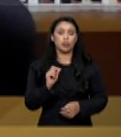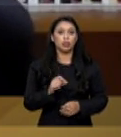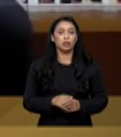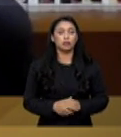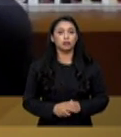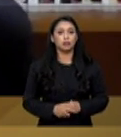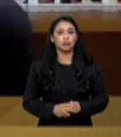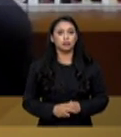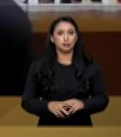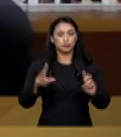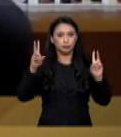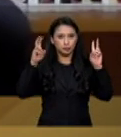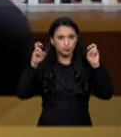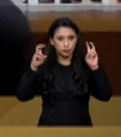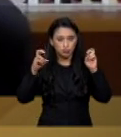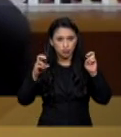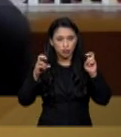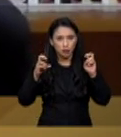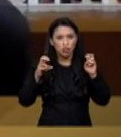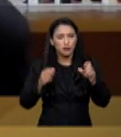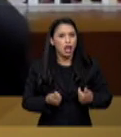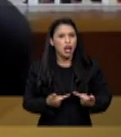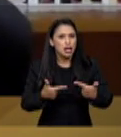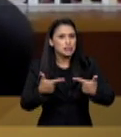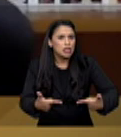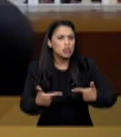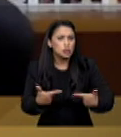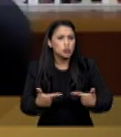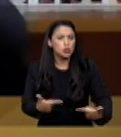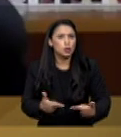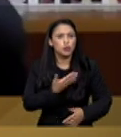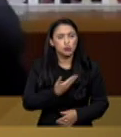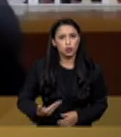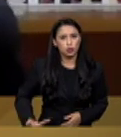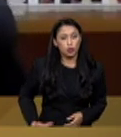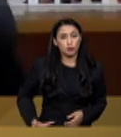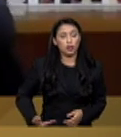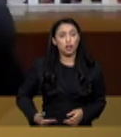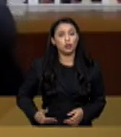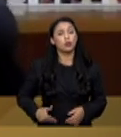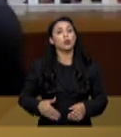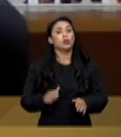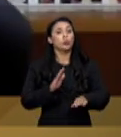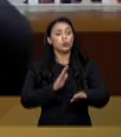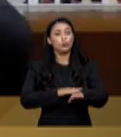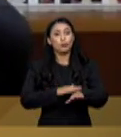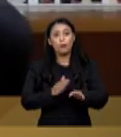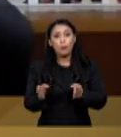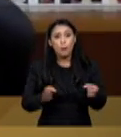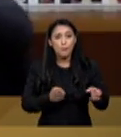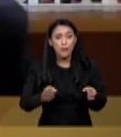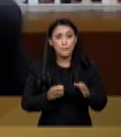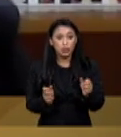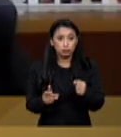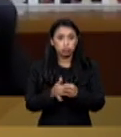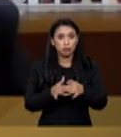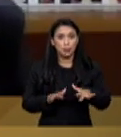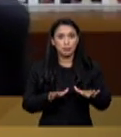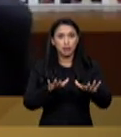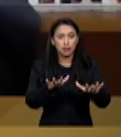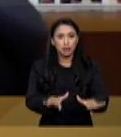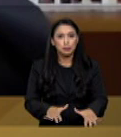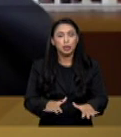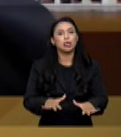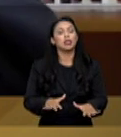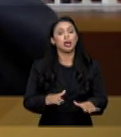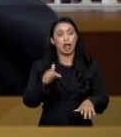determinado, aspas, apurar as ações e omissões do governo federal no enfrentamento da pandemia da Covid-19 no